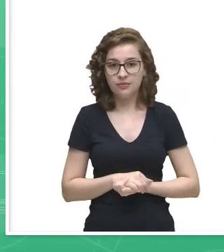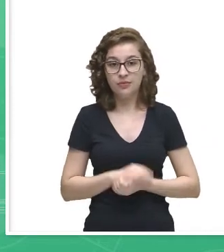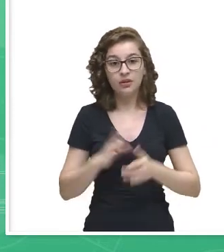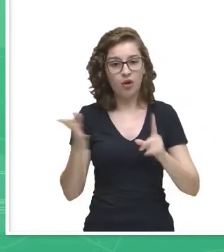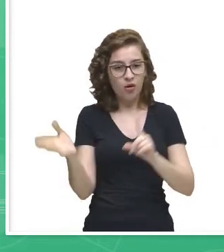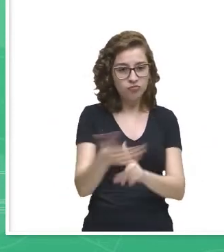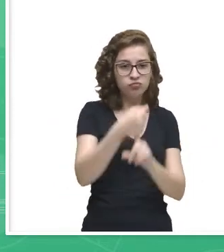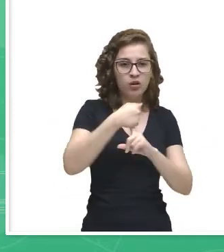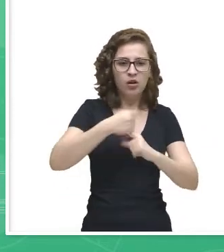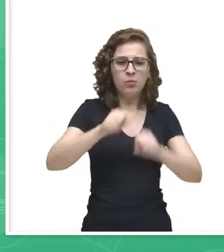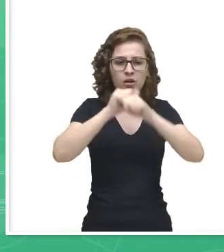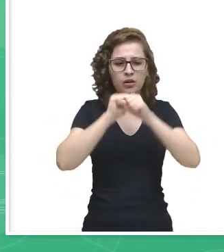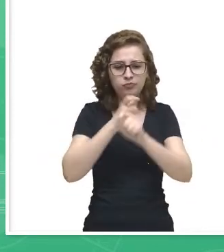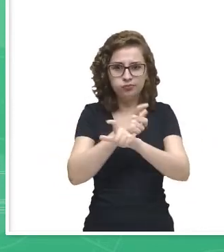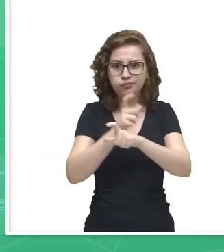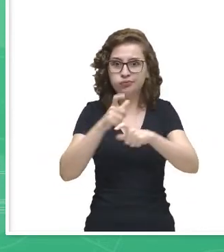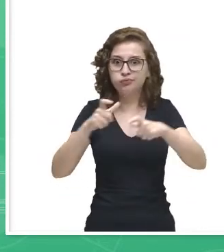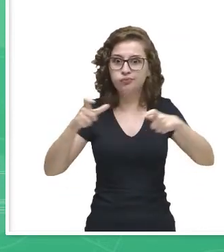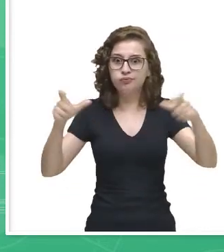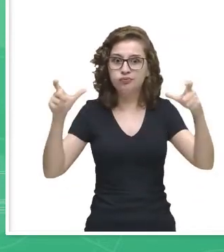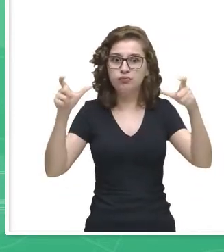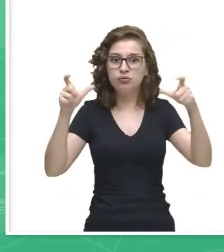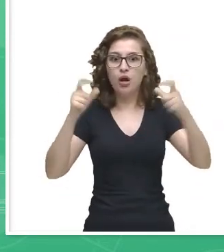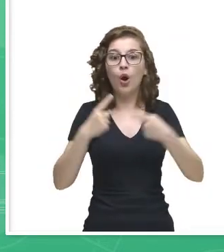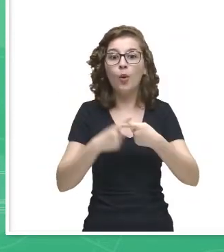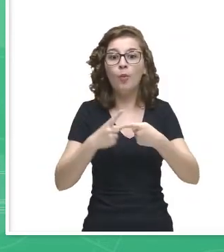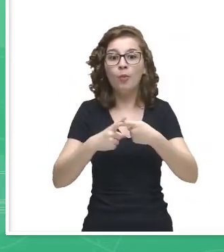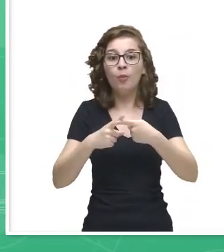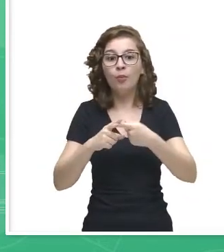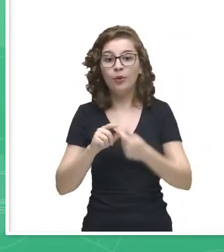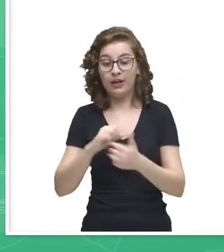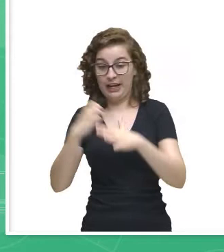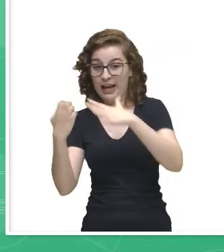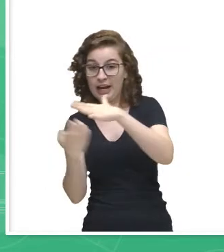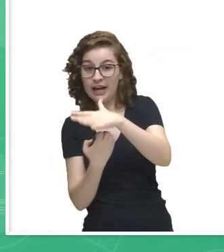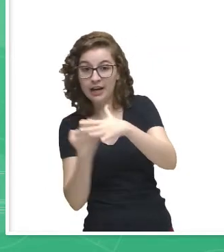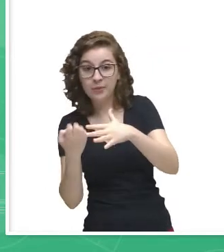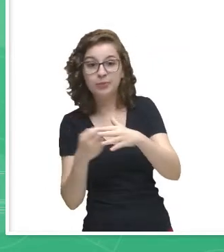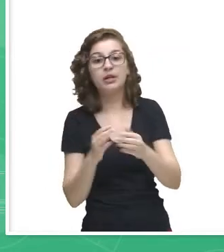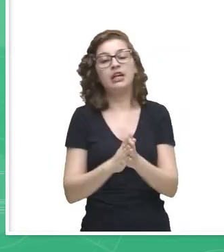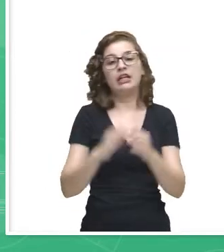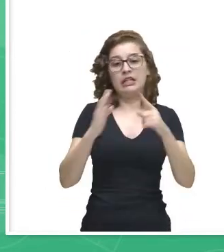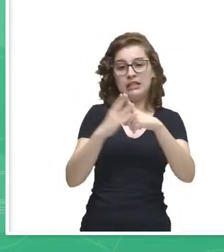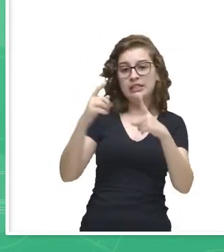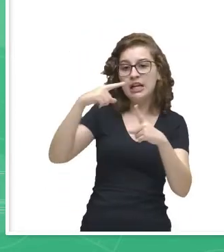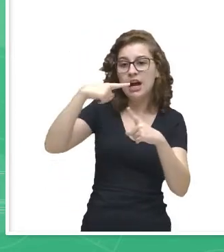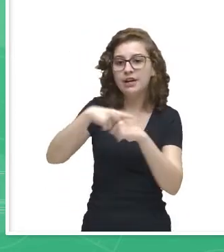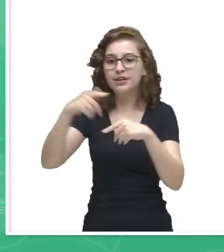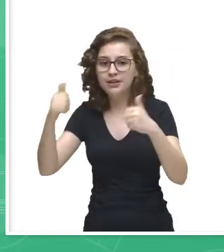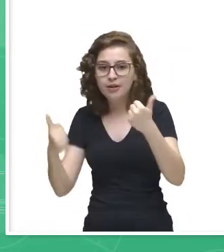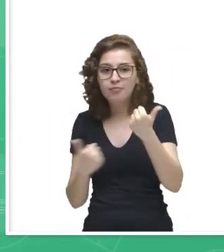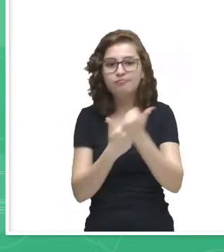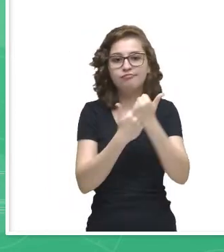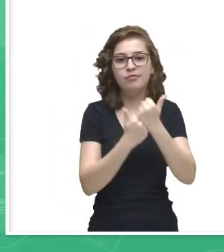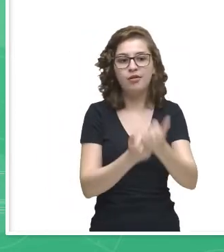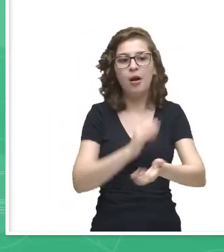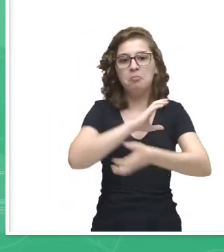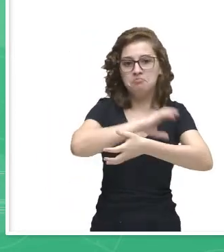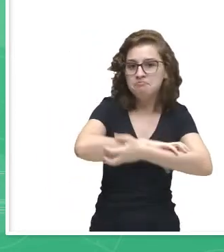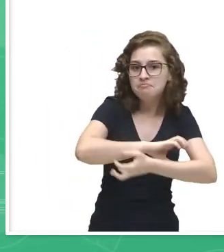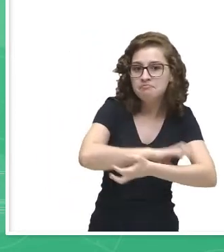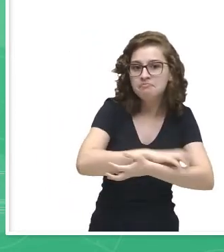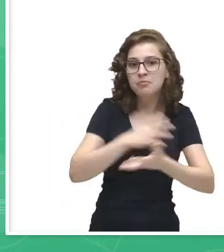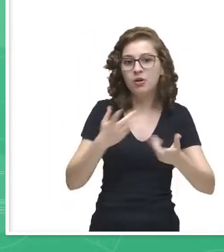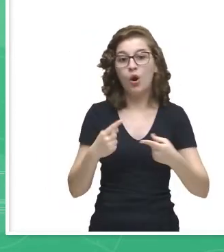cresce rapidamente, com o apoio dos empresários, com o apoio da Igreja Católica, tudo isso temendo o avanço